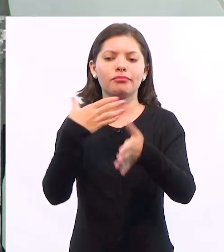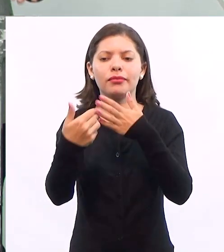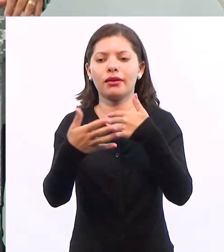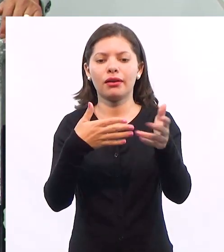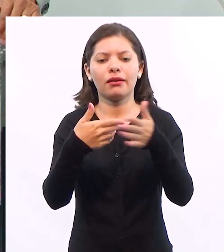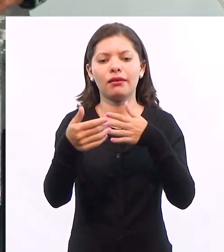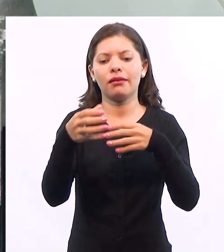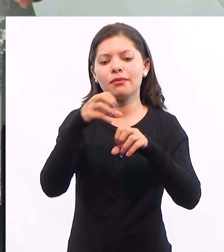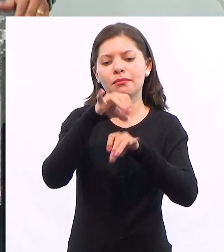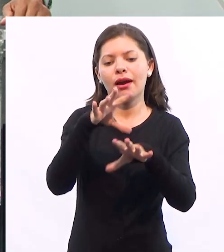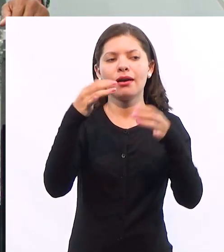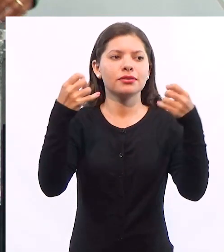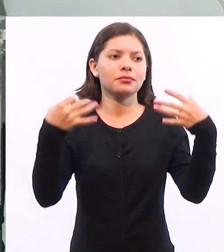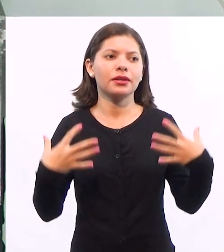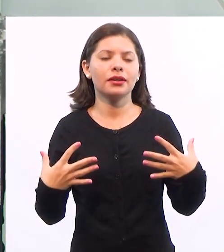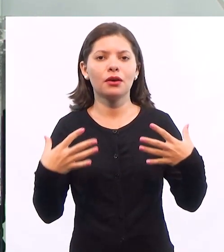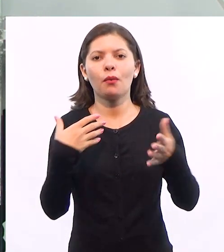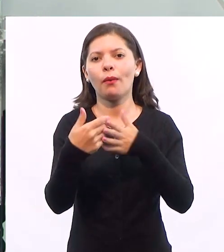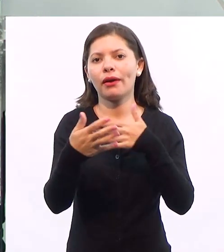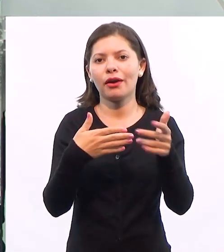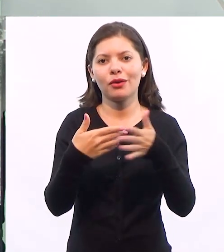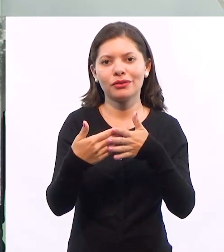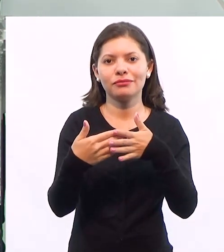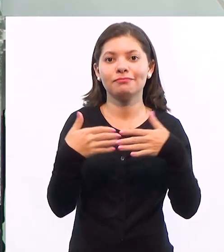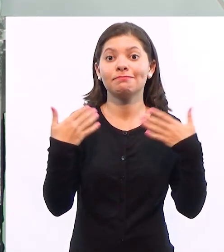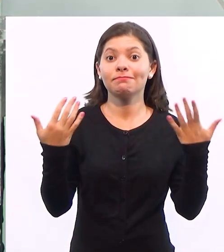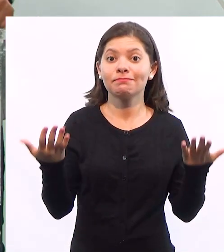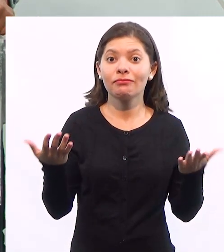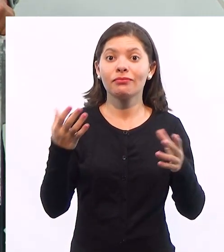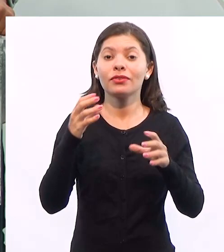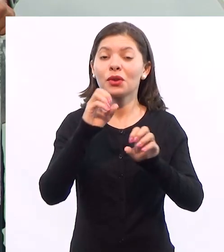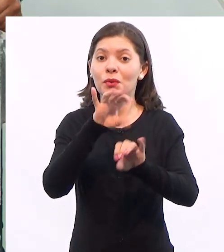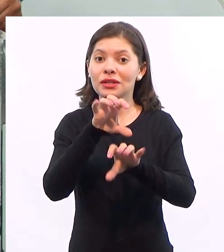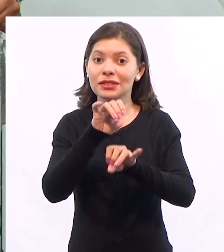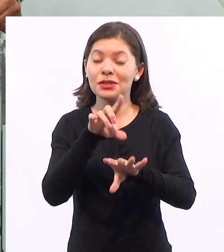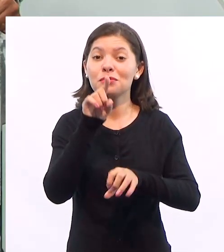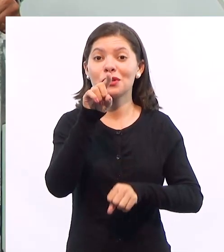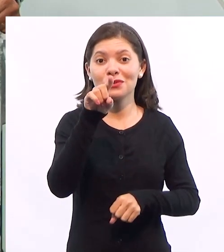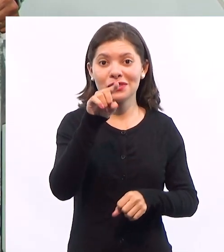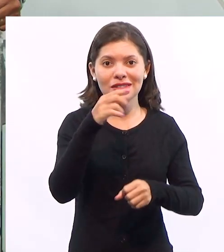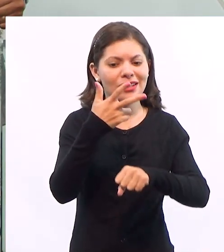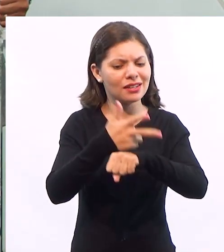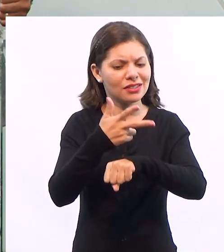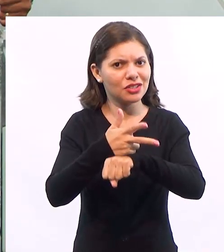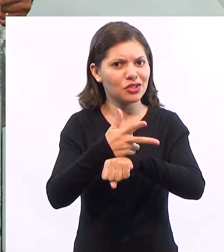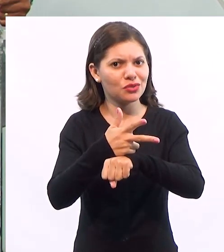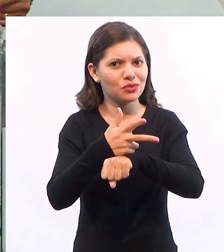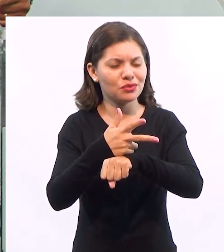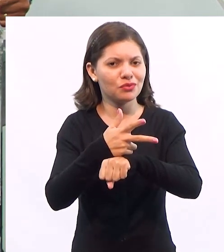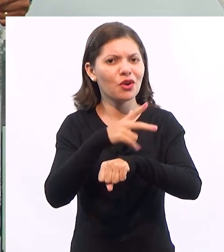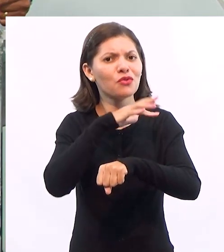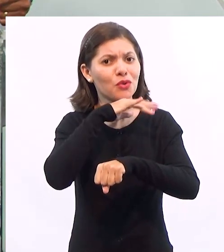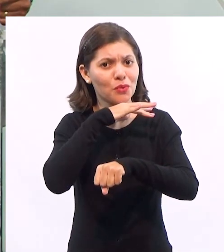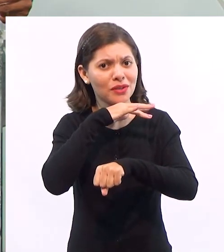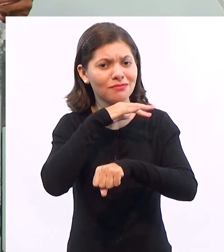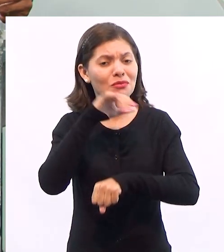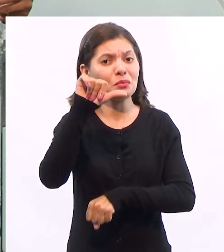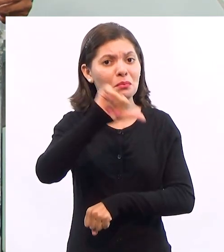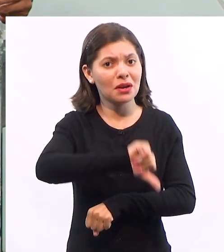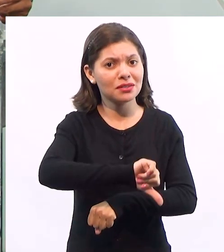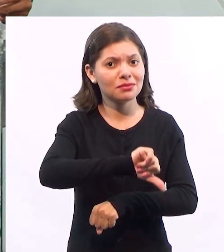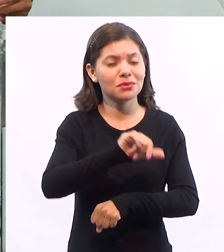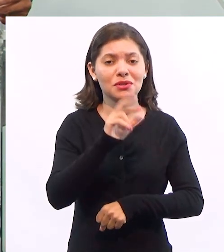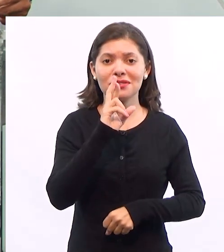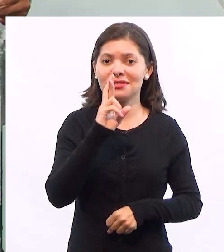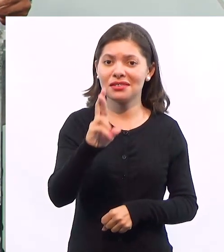mas eu vim dar minha aula, mas eu dei de qualquer jeito. O ensino para você que está me assistindo foi ruim, o aprendizado foi péssimo e o resultado vai ser